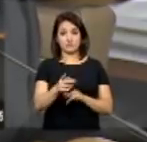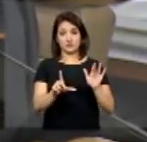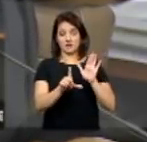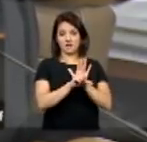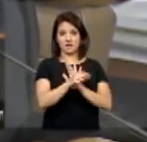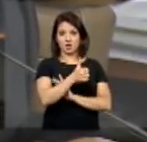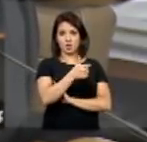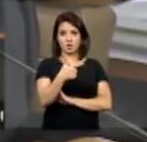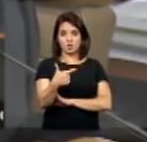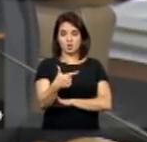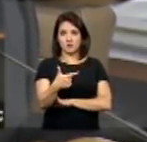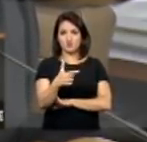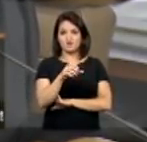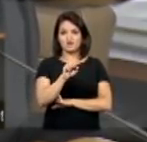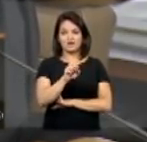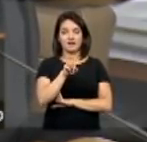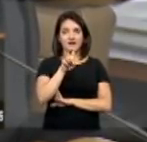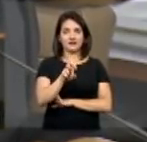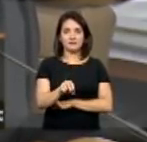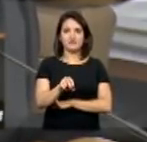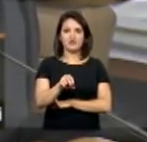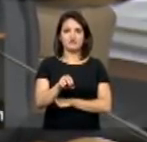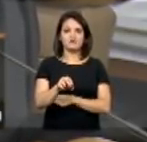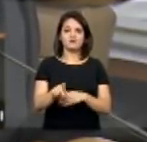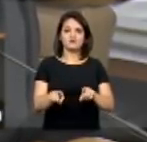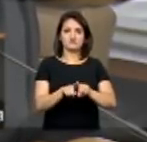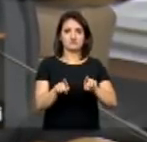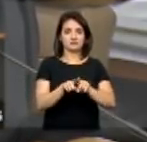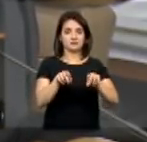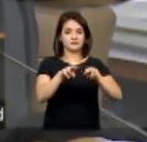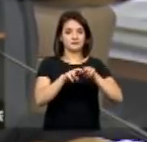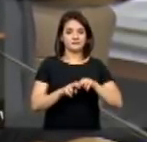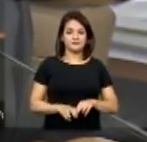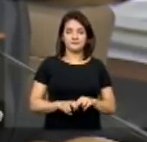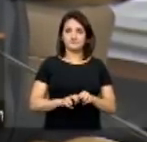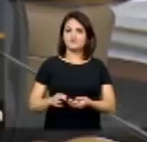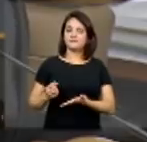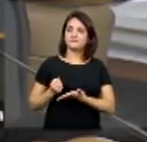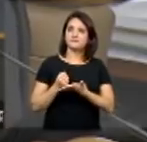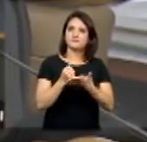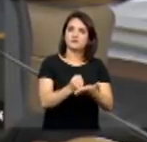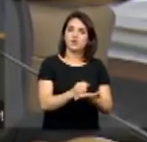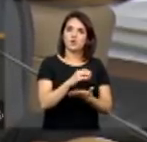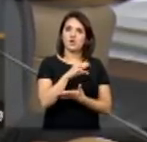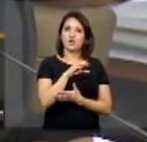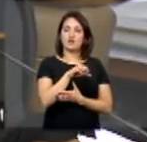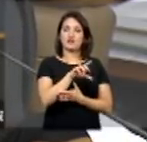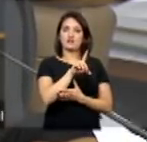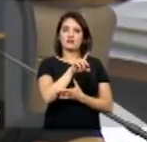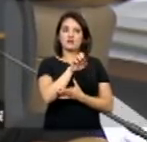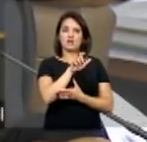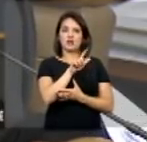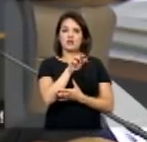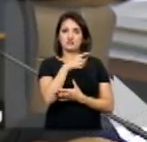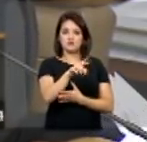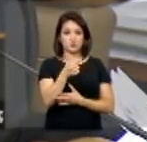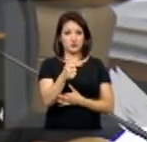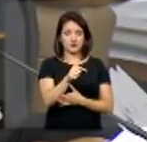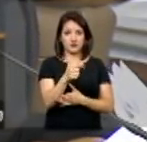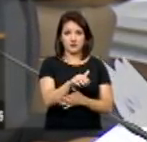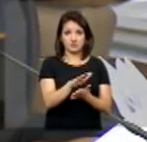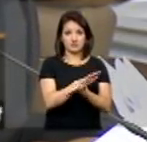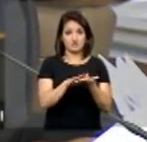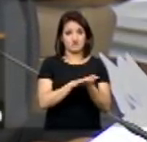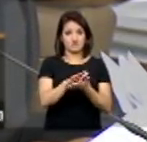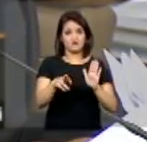sabidamente familiarizada com o instituto da colaboração premiada igualmente não disciplinou a ordem de